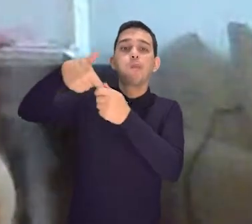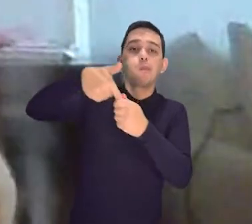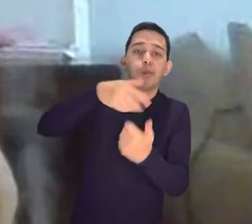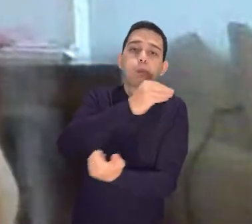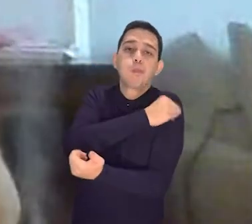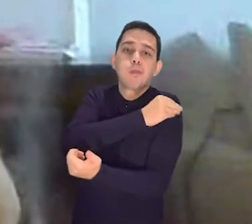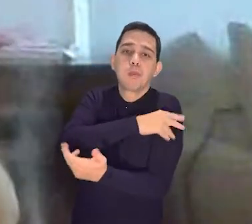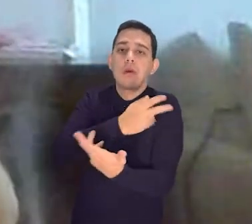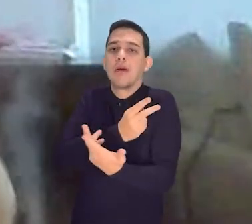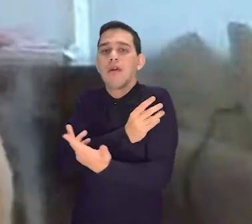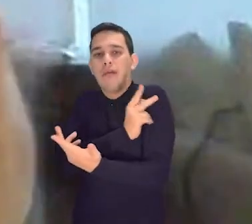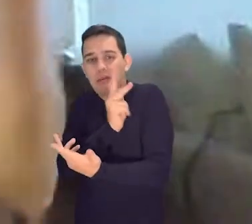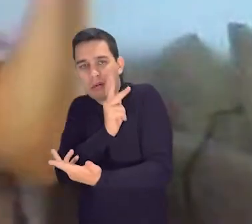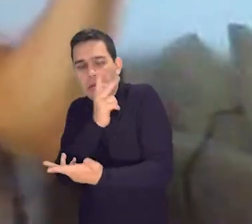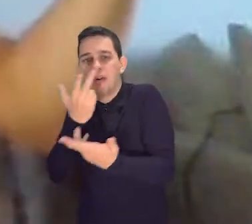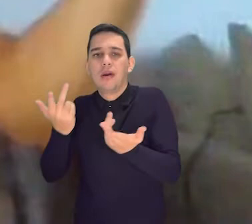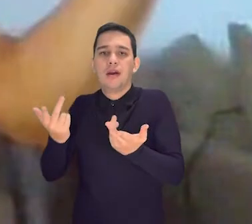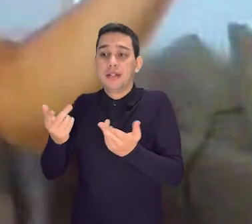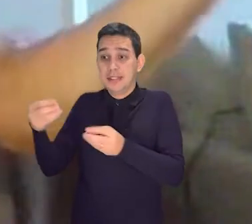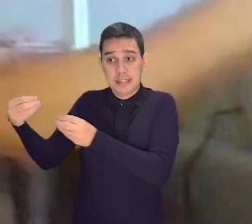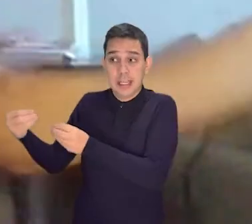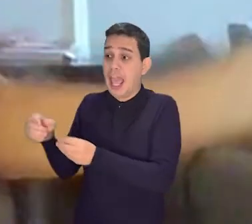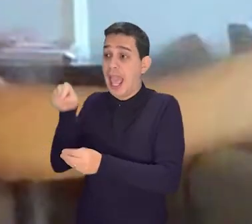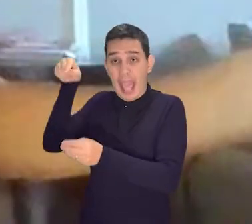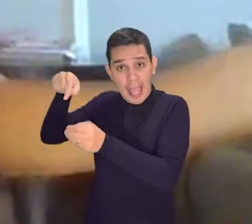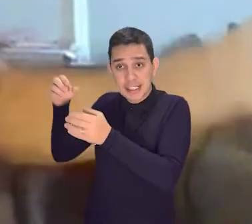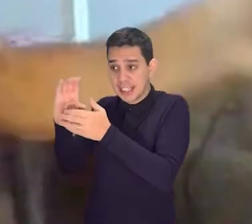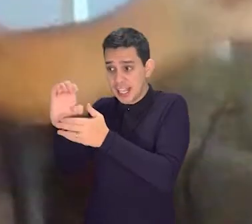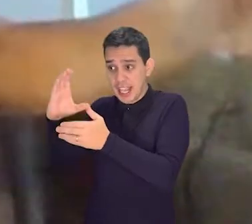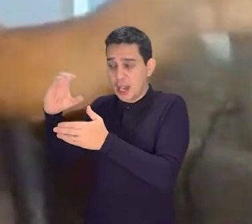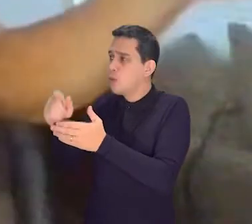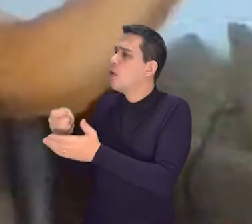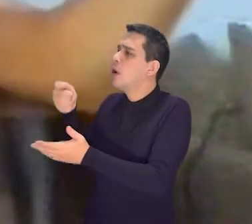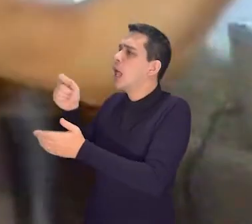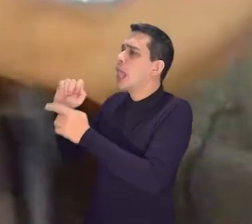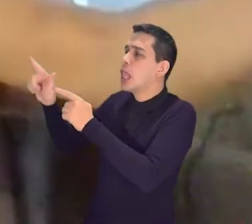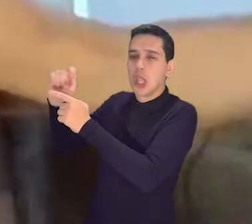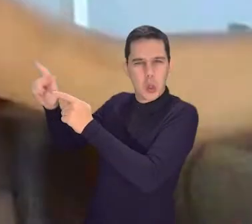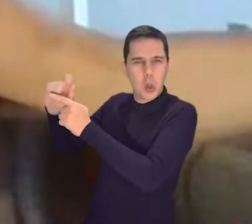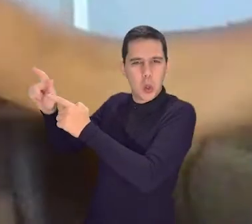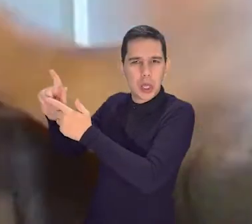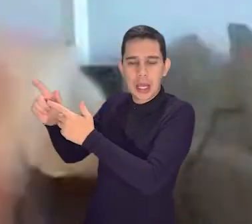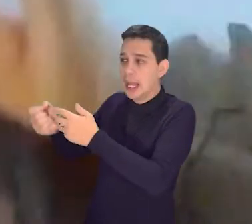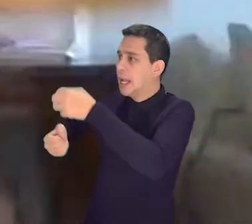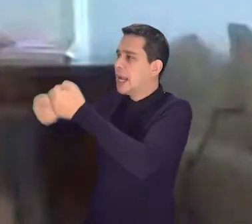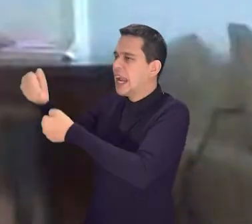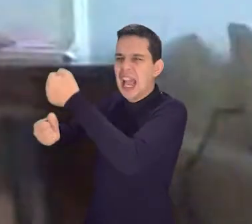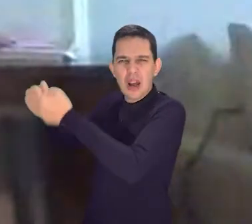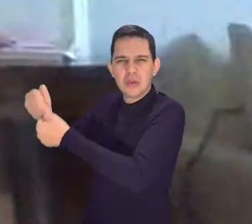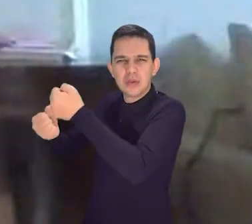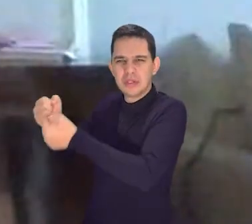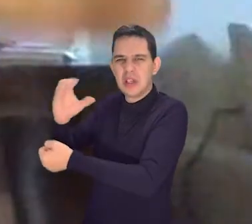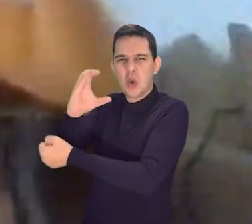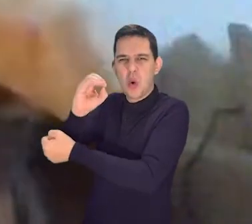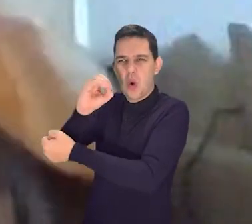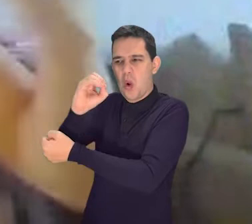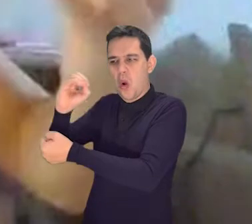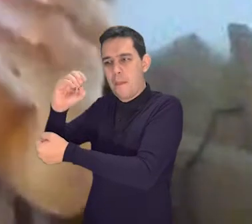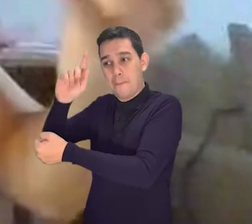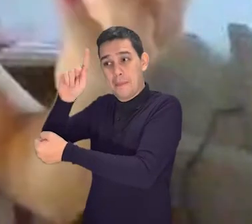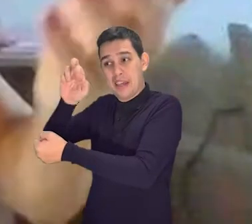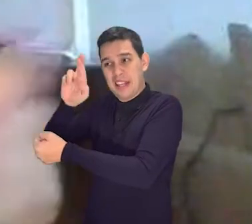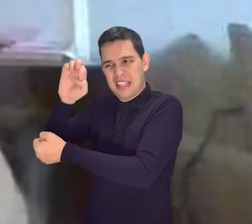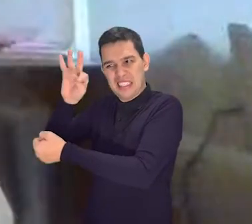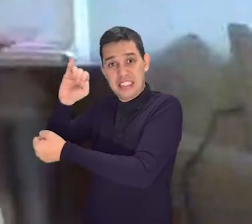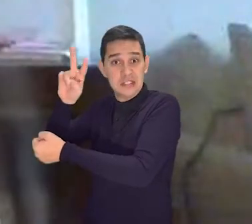de carro que essa Ecos terceiriza de uma